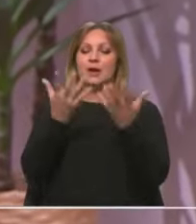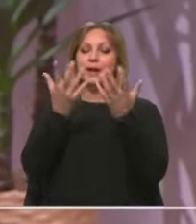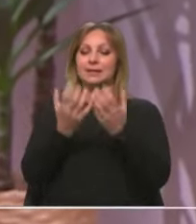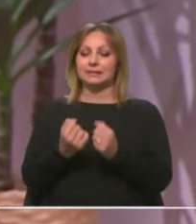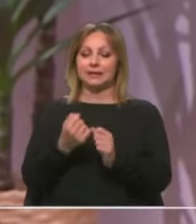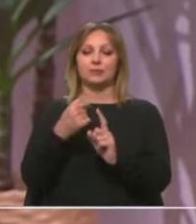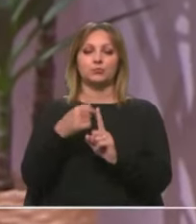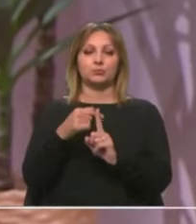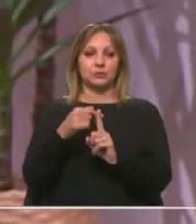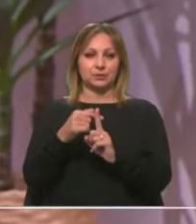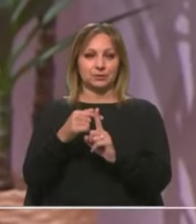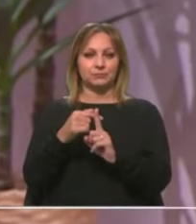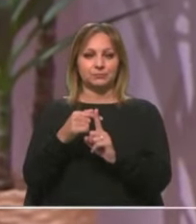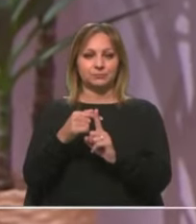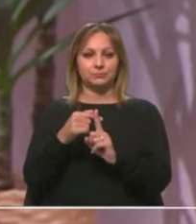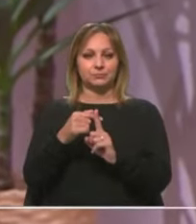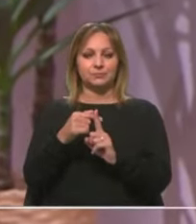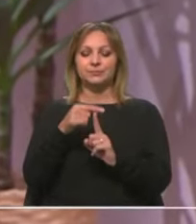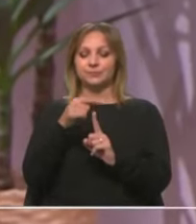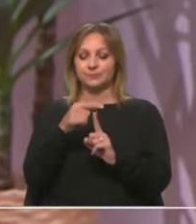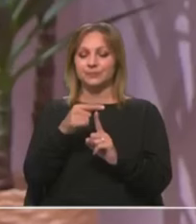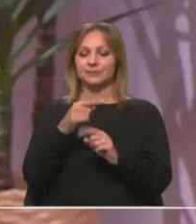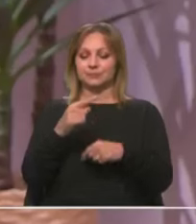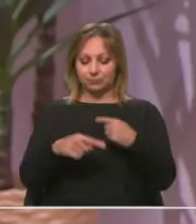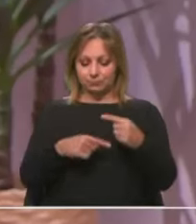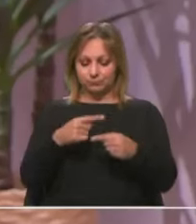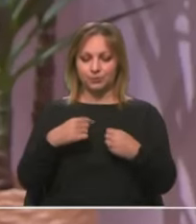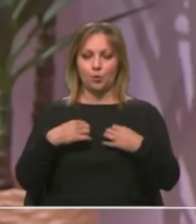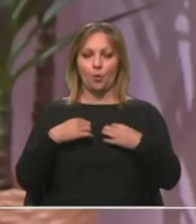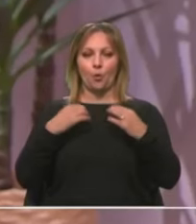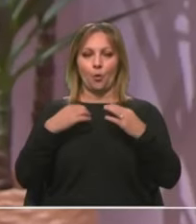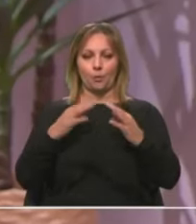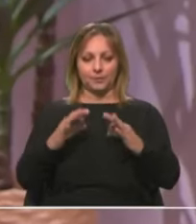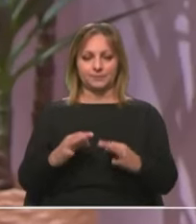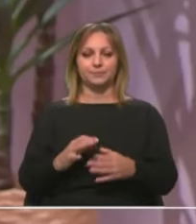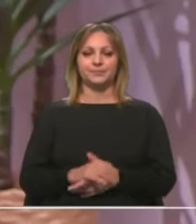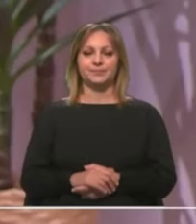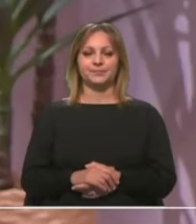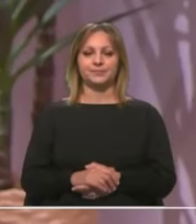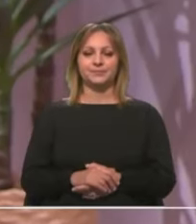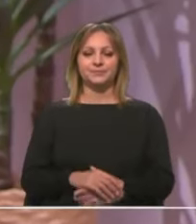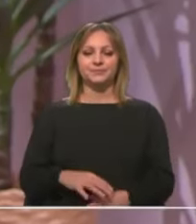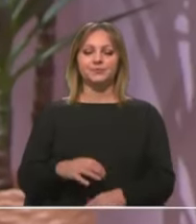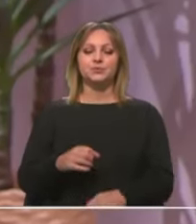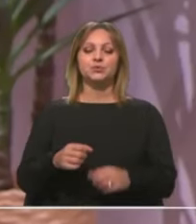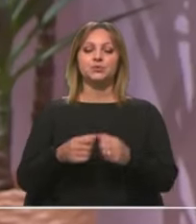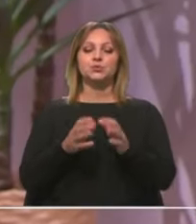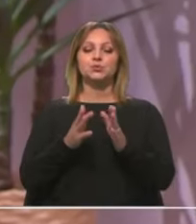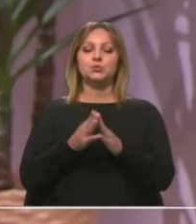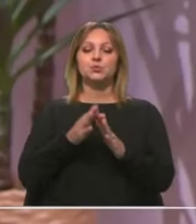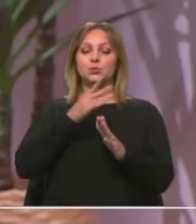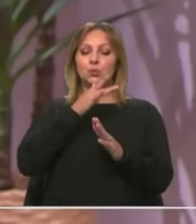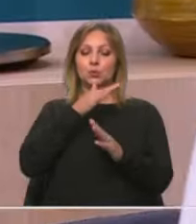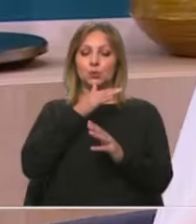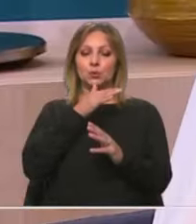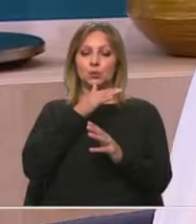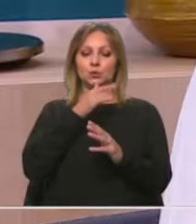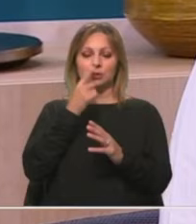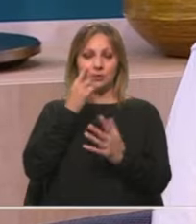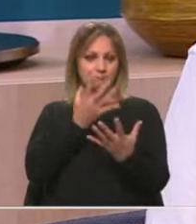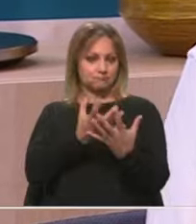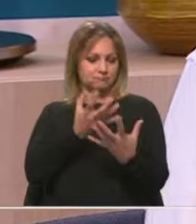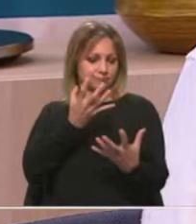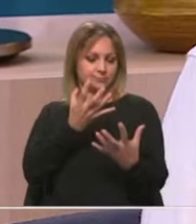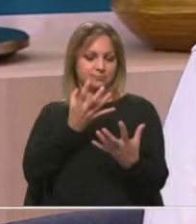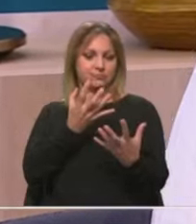laranja. Vamos É lá muito. renovar aqui o nosso guarda-roupa. Muito bem. Tudo com cores, com cores